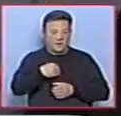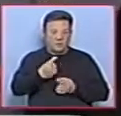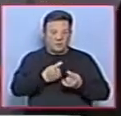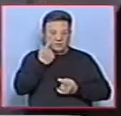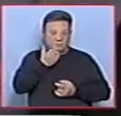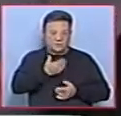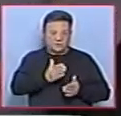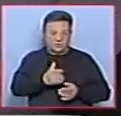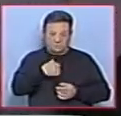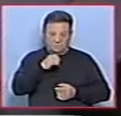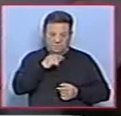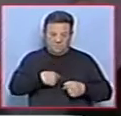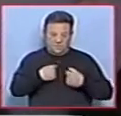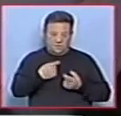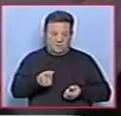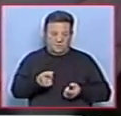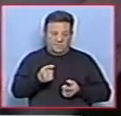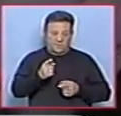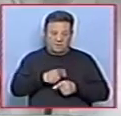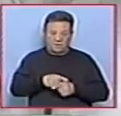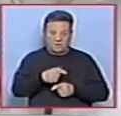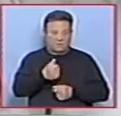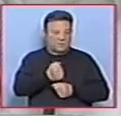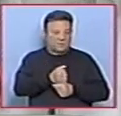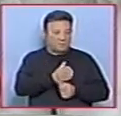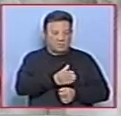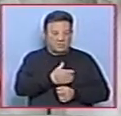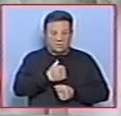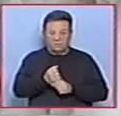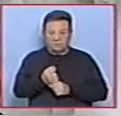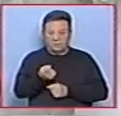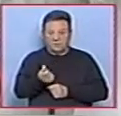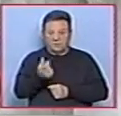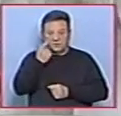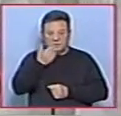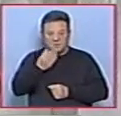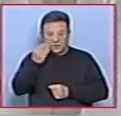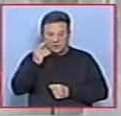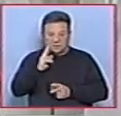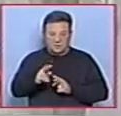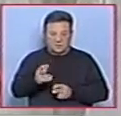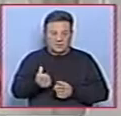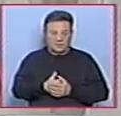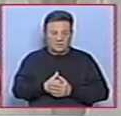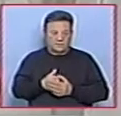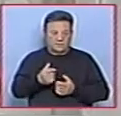experiente. Permite-nos, em momentos mortos, ter uma experiência